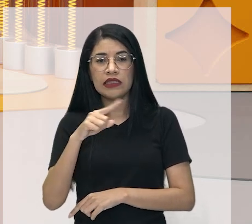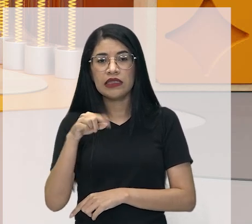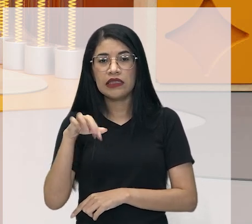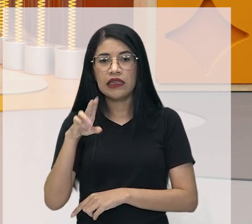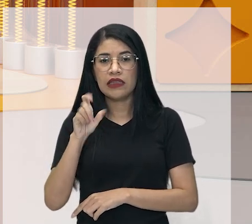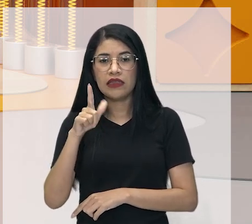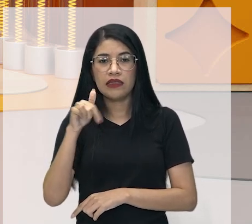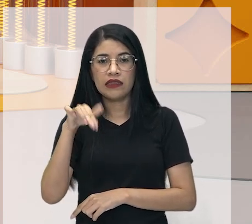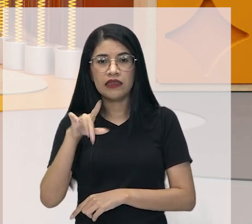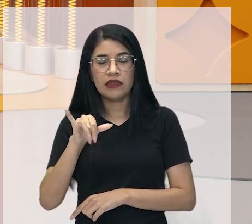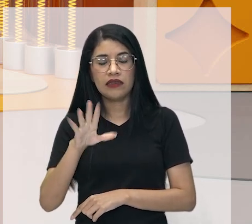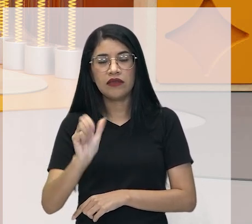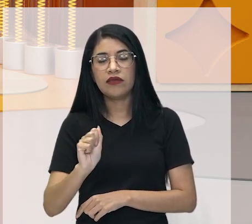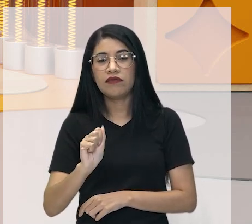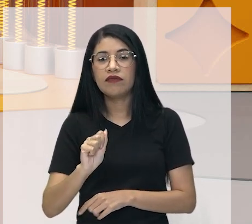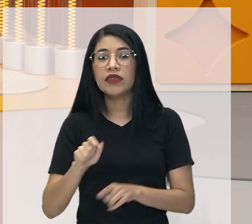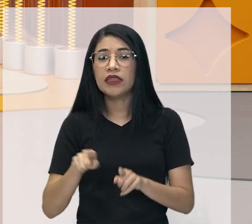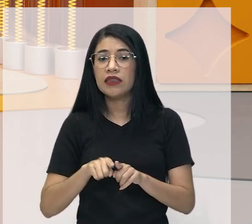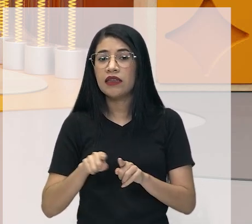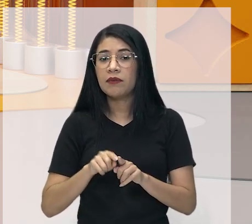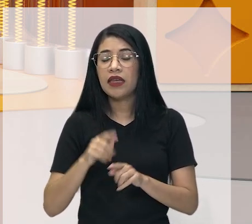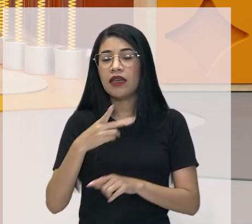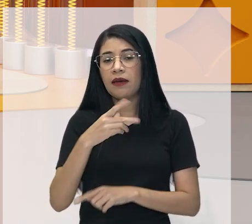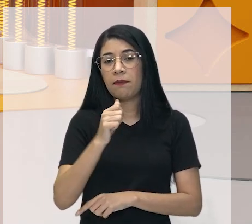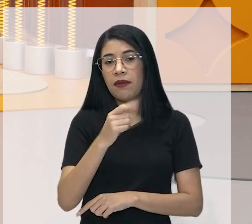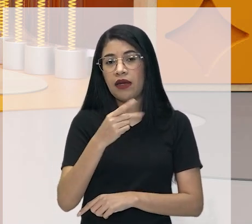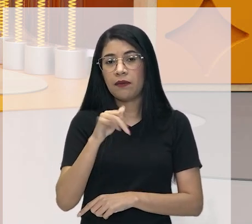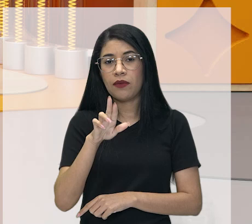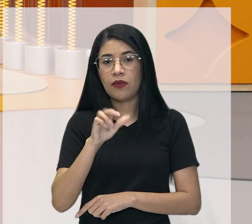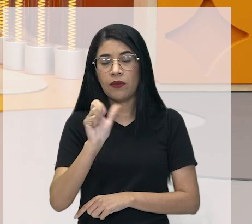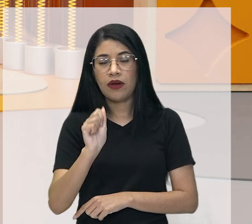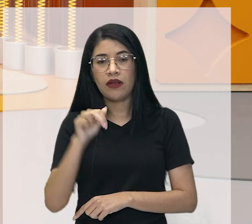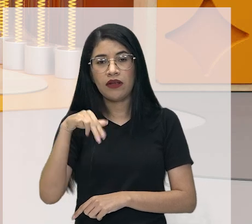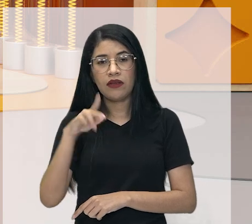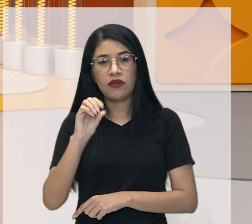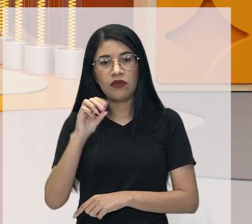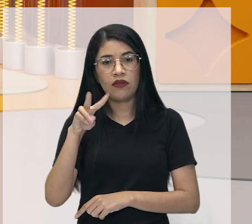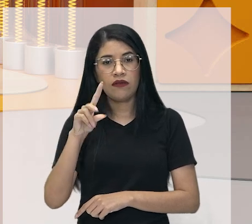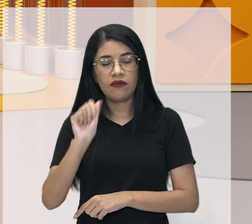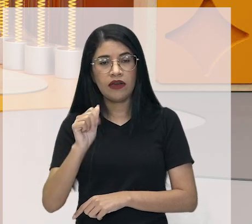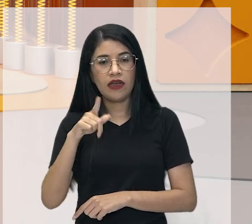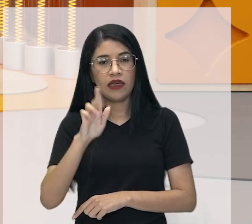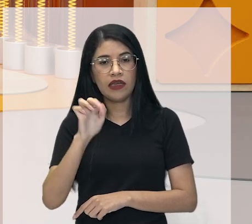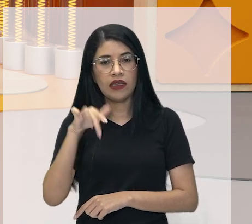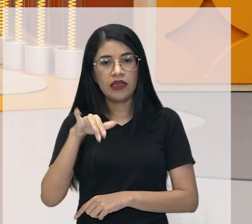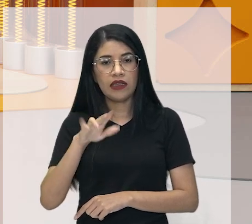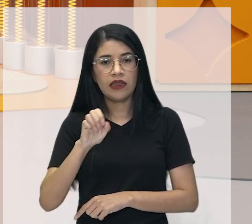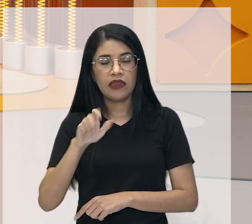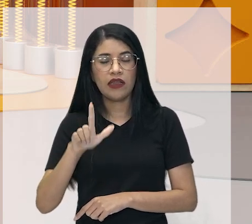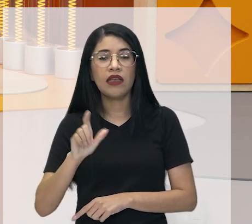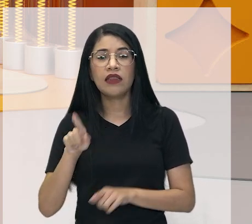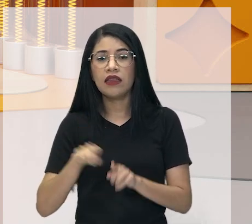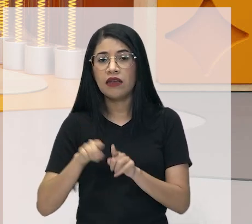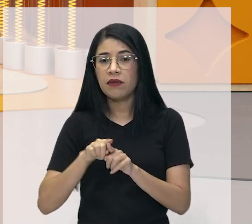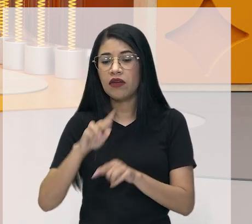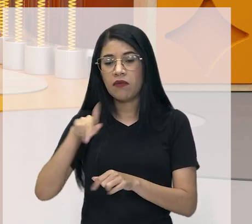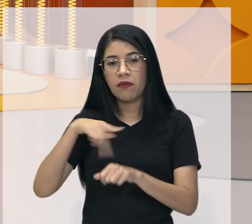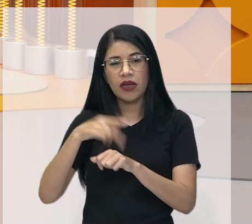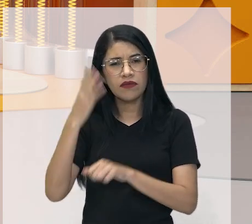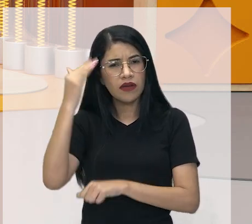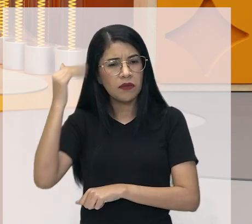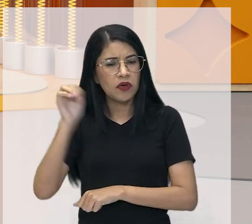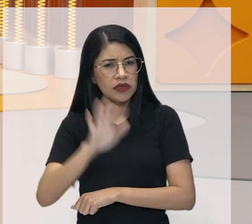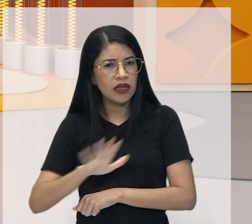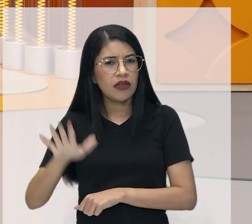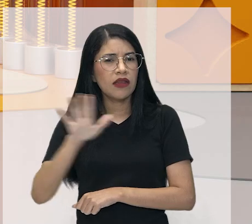do Pacífico, onde se encontra a Papua Nova Guiné, né? Que é um país famoso ali daquela região,